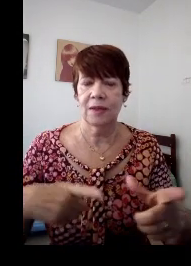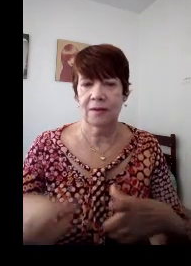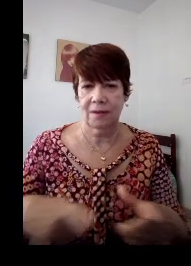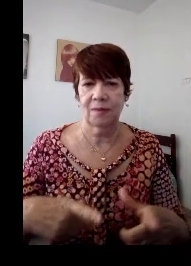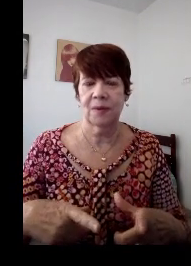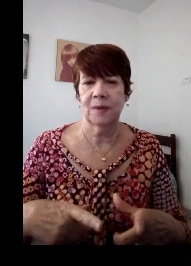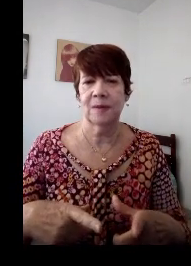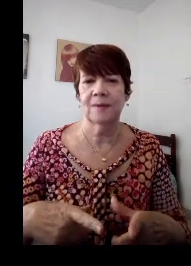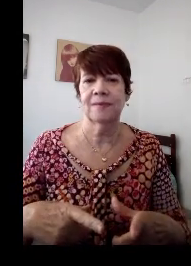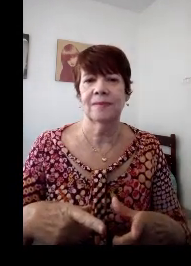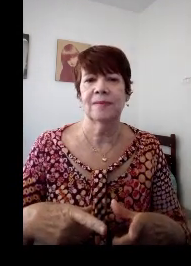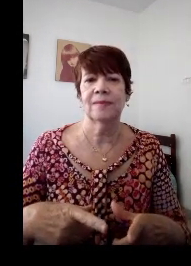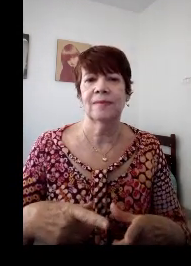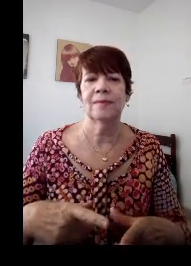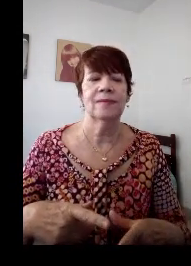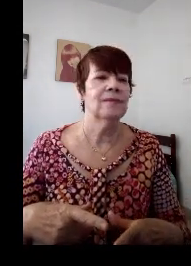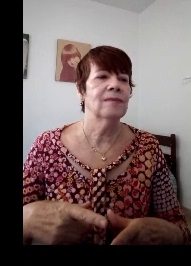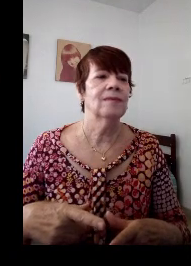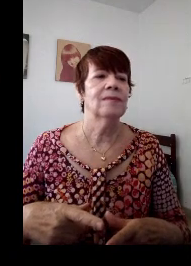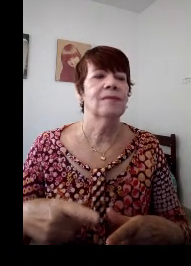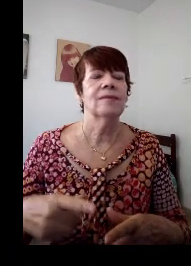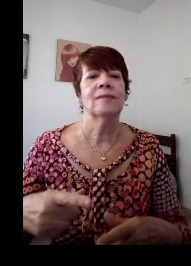principalmente em relação